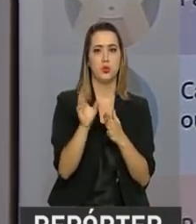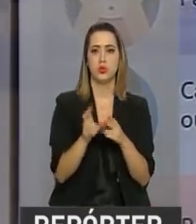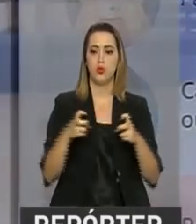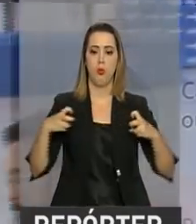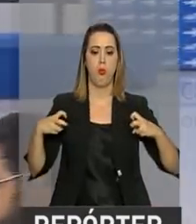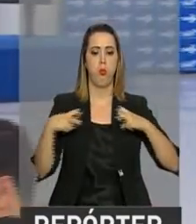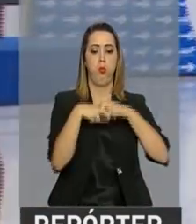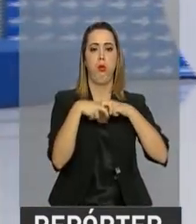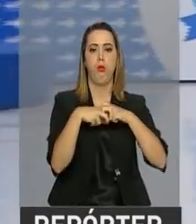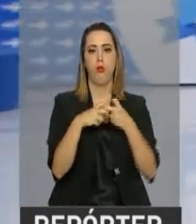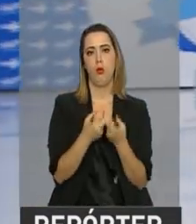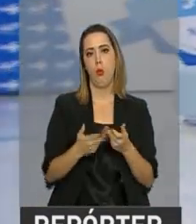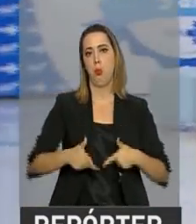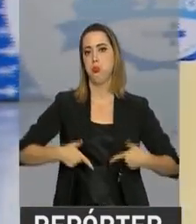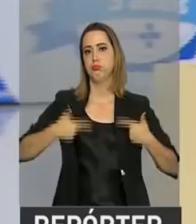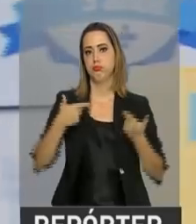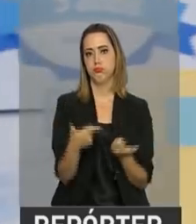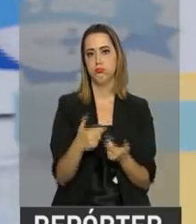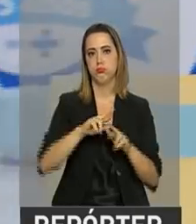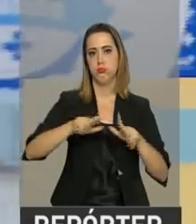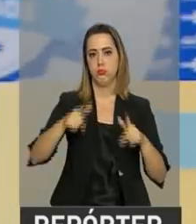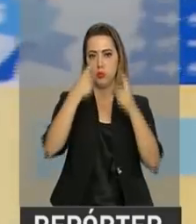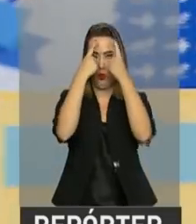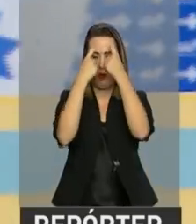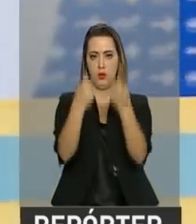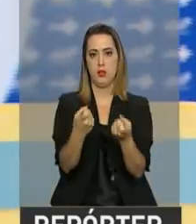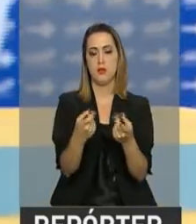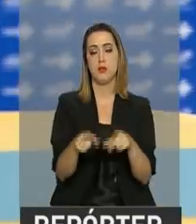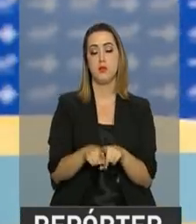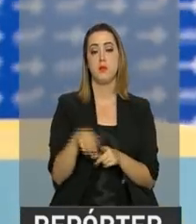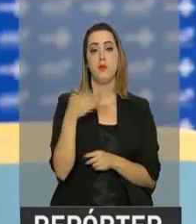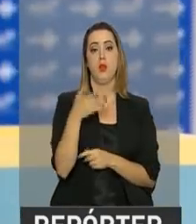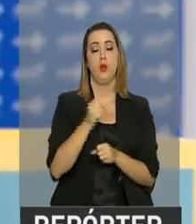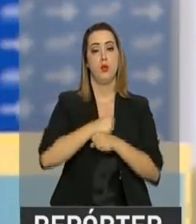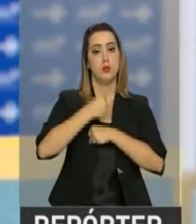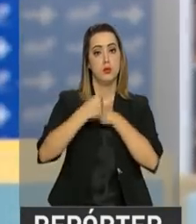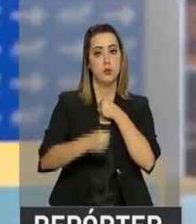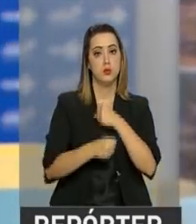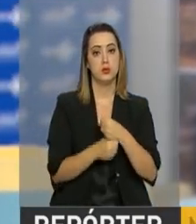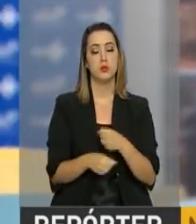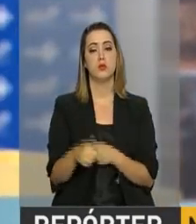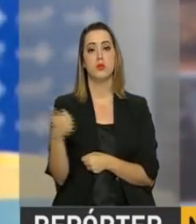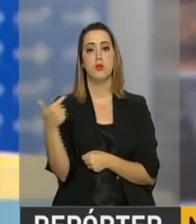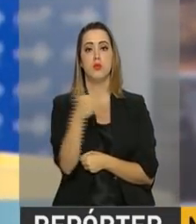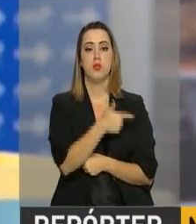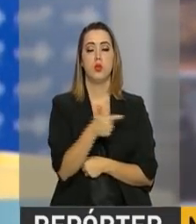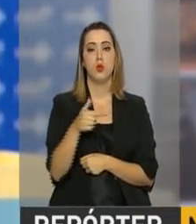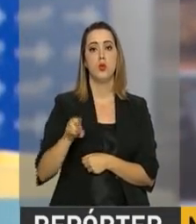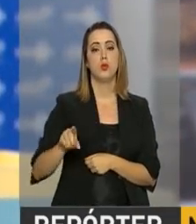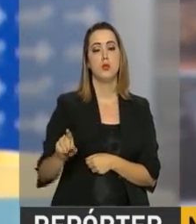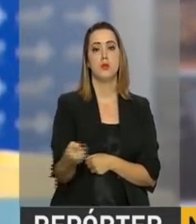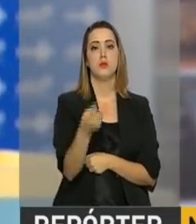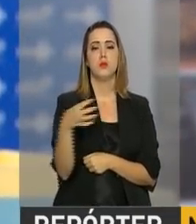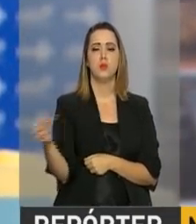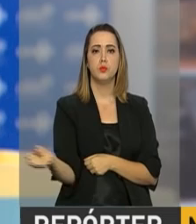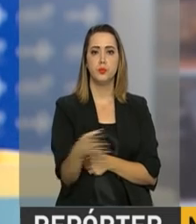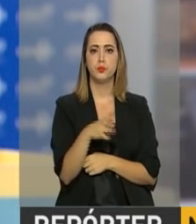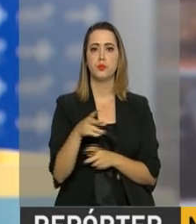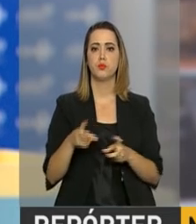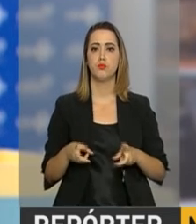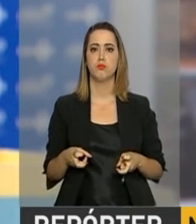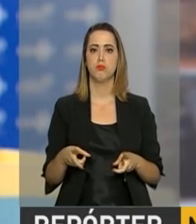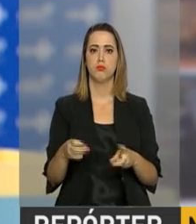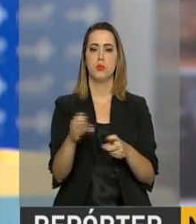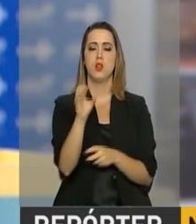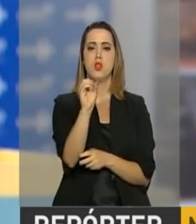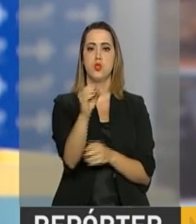violentas só no ano que vem a estimativa do Instituto Nacional do câncer é de 12.600 novos casos na faixa